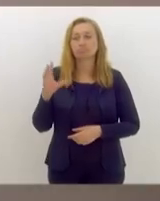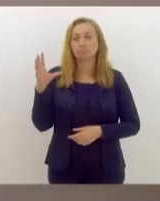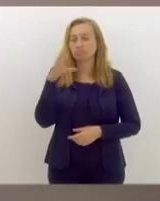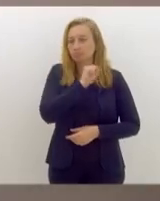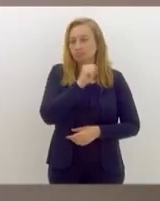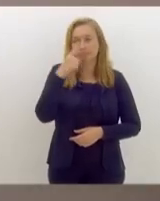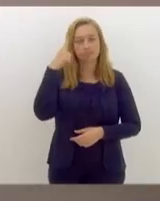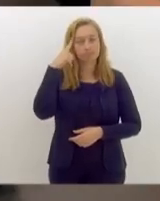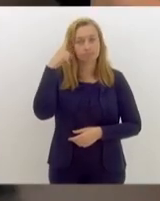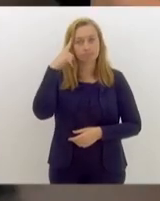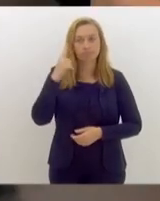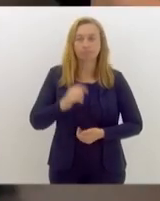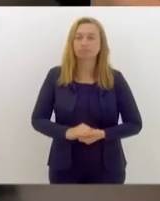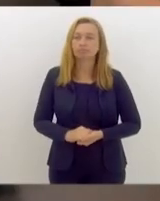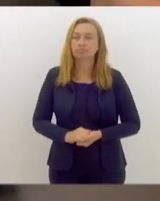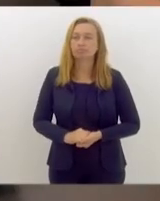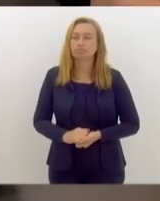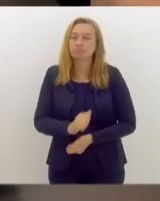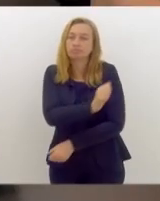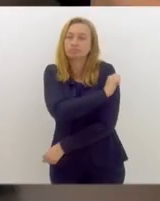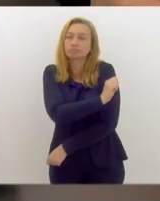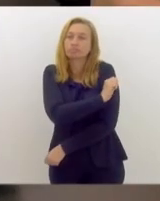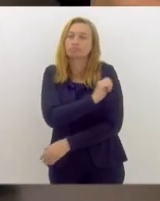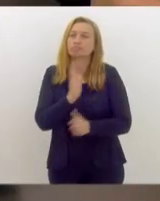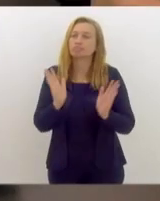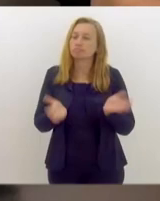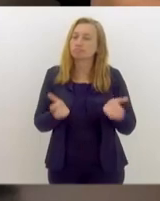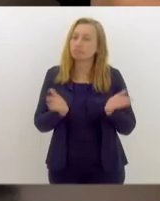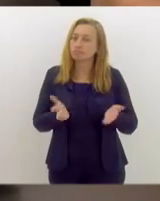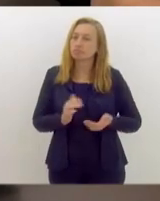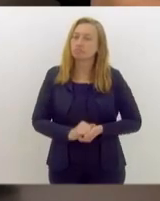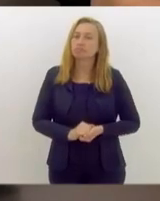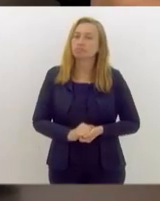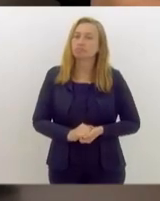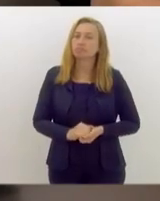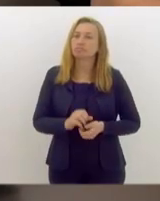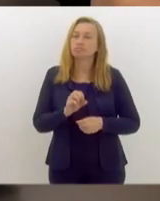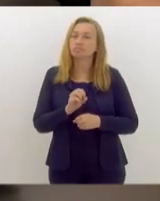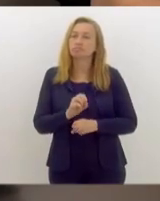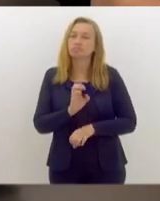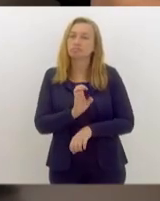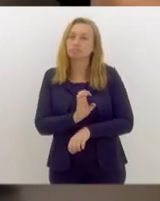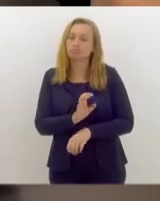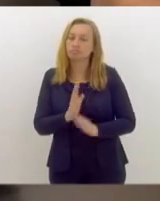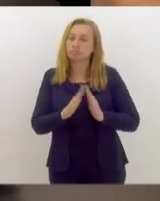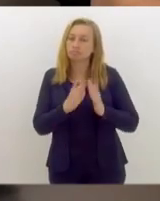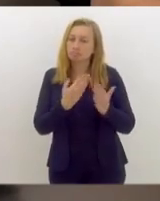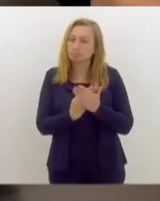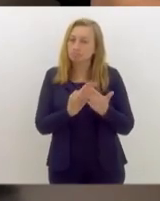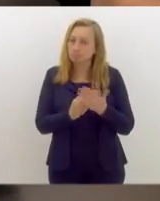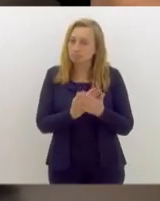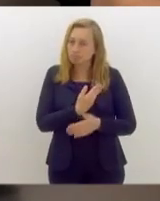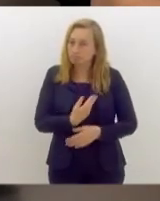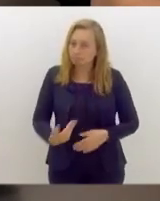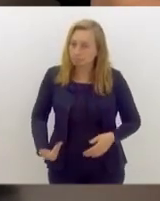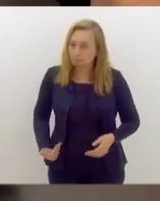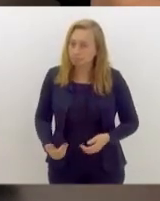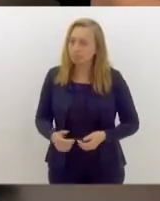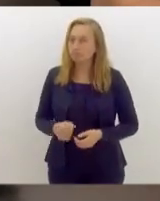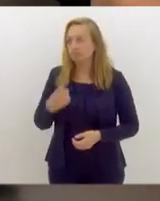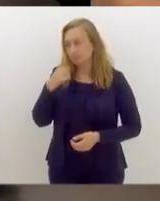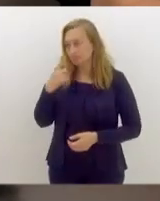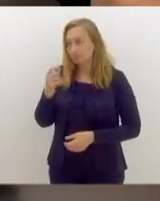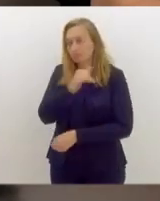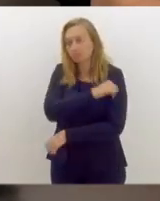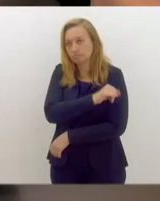comparativo. O aluno que hoje está na escola pública, vamos pegar o estado do Rio de Janeiro, que